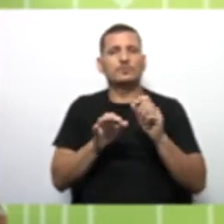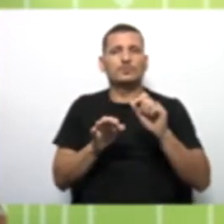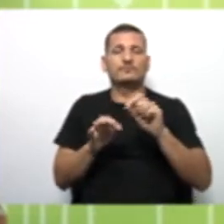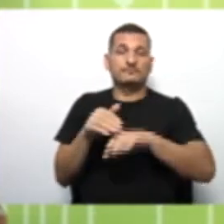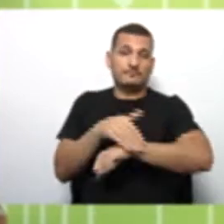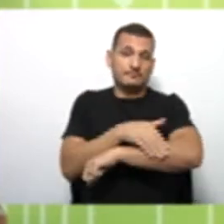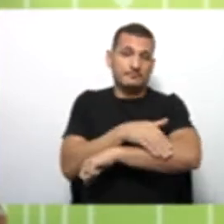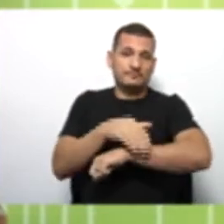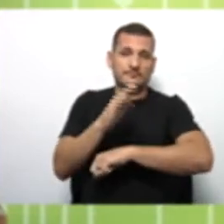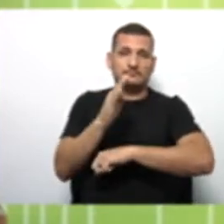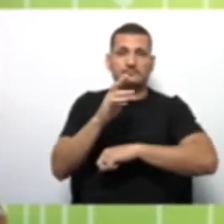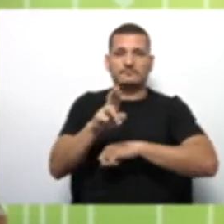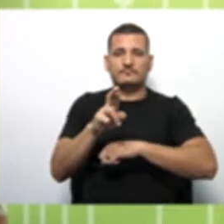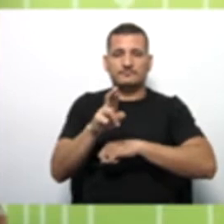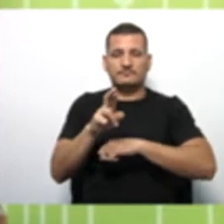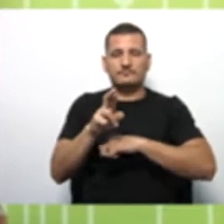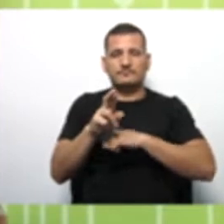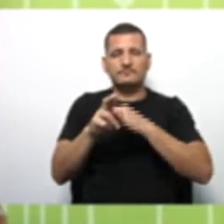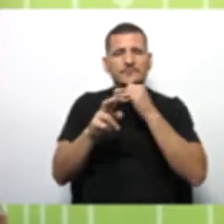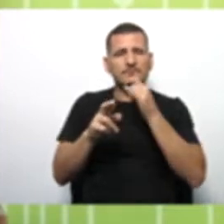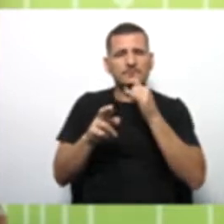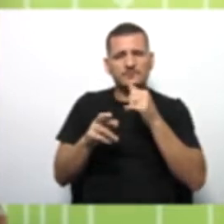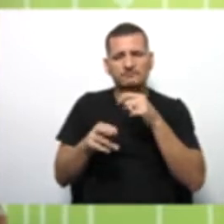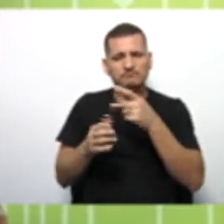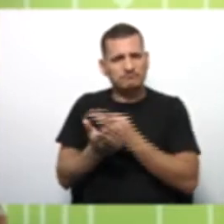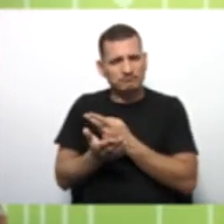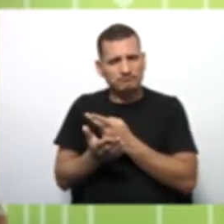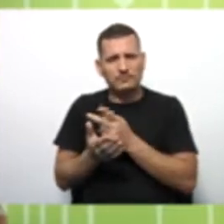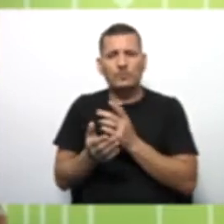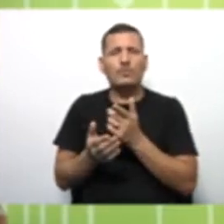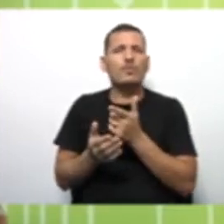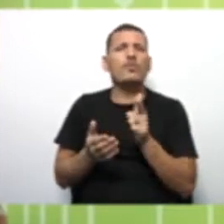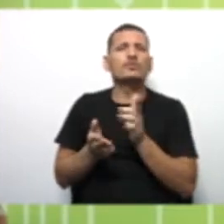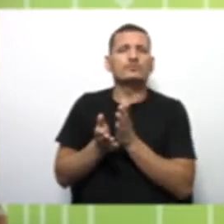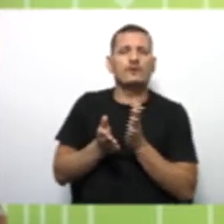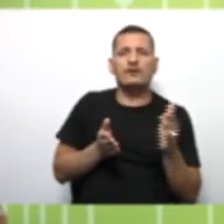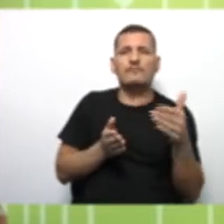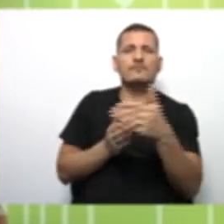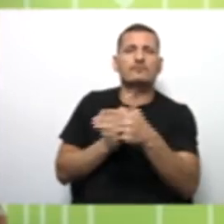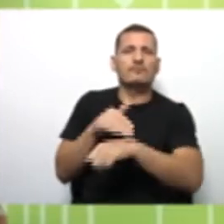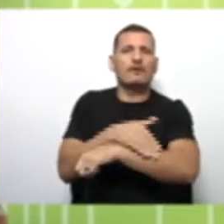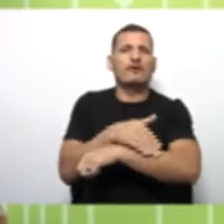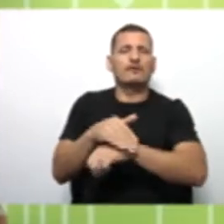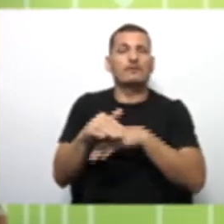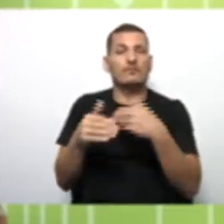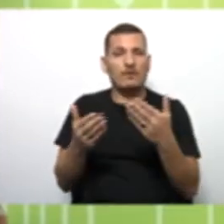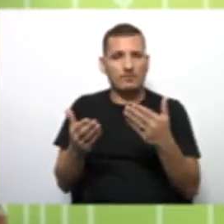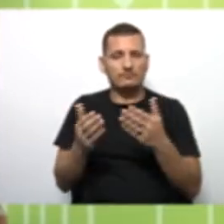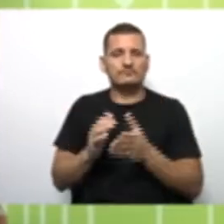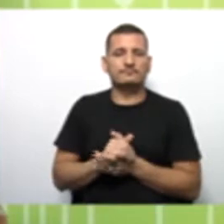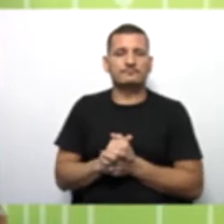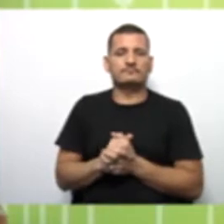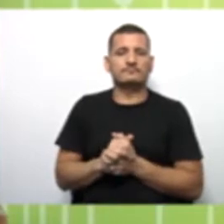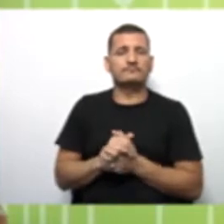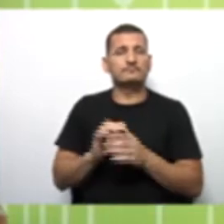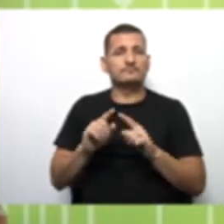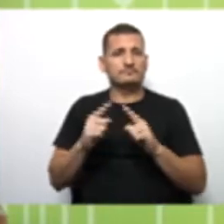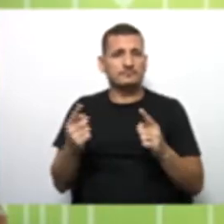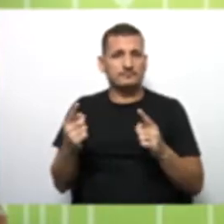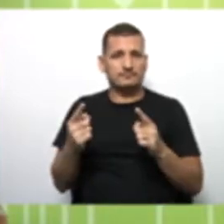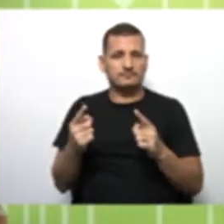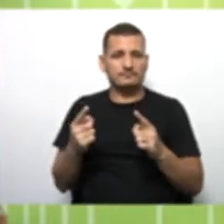BR-364 tivesse errada, quais são as outras BRs que a gente pode traçar. Não é isso? Aí, então a gente vai pegar BRs transversais a 364. No entanto, quando a